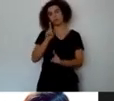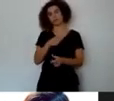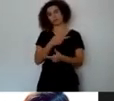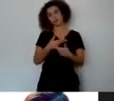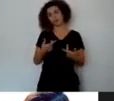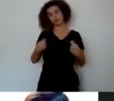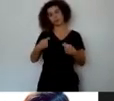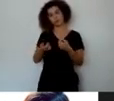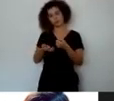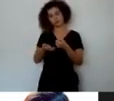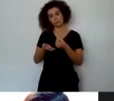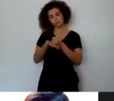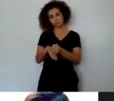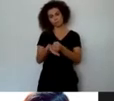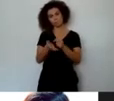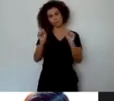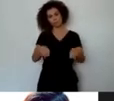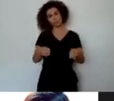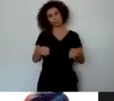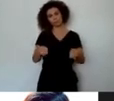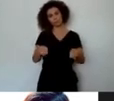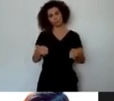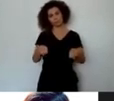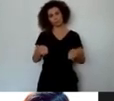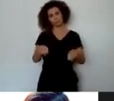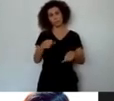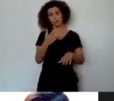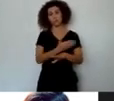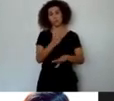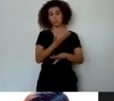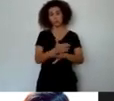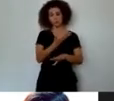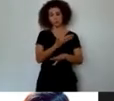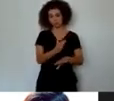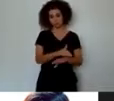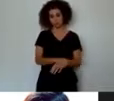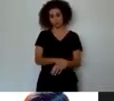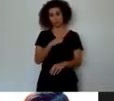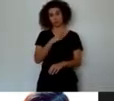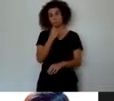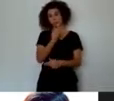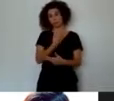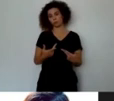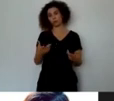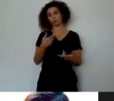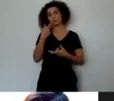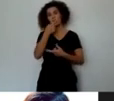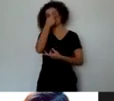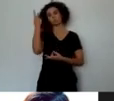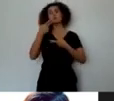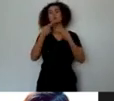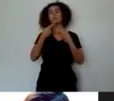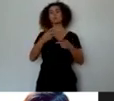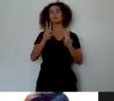apoio ainda e alternativas práticas. Tem uma coisa que as pessoas falam sobre o racismo: